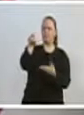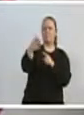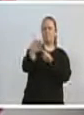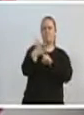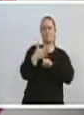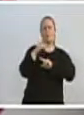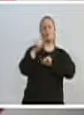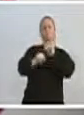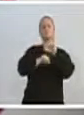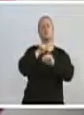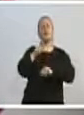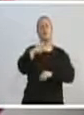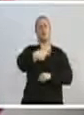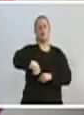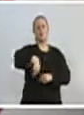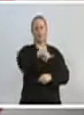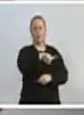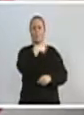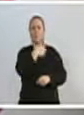rever os conceitos, filha do César, sim.